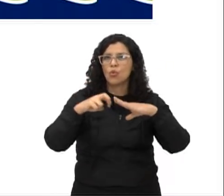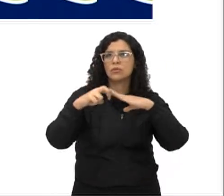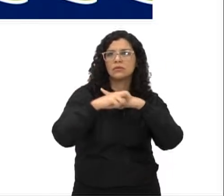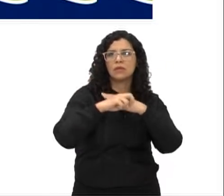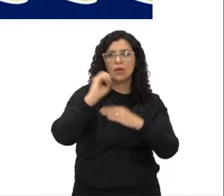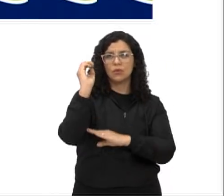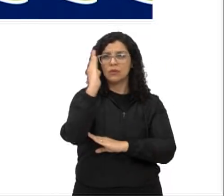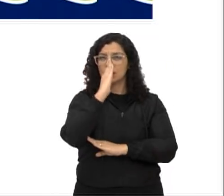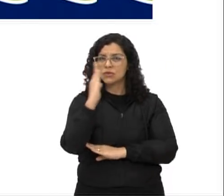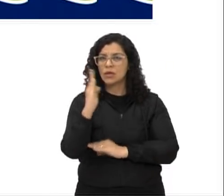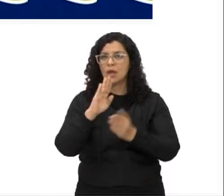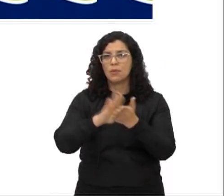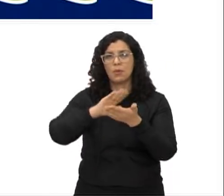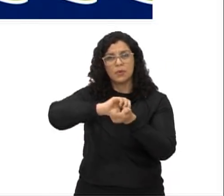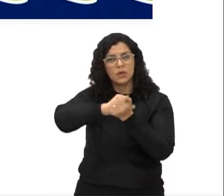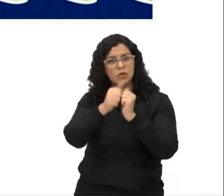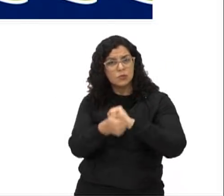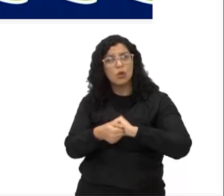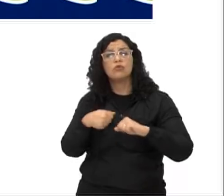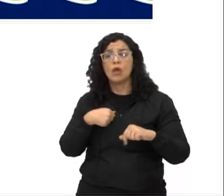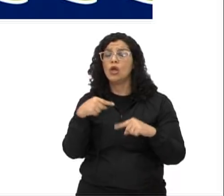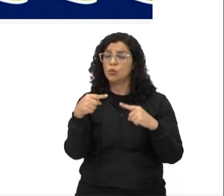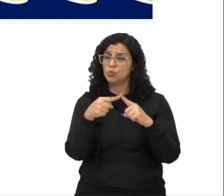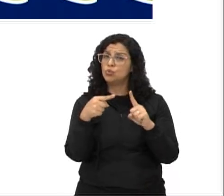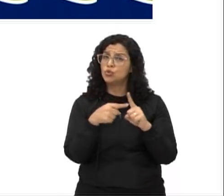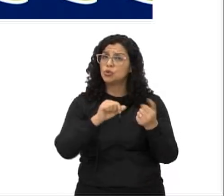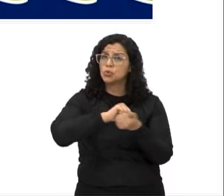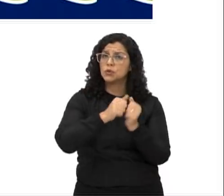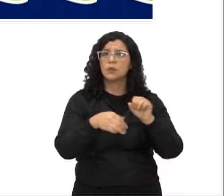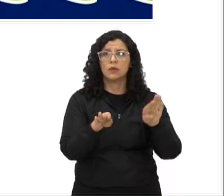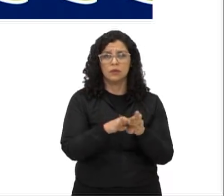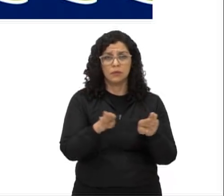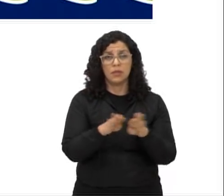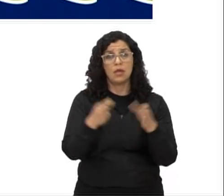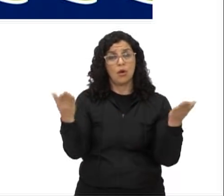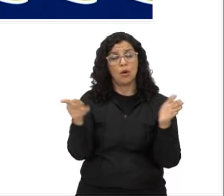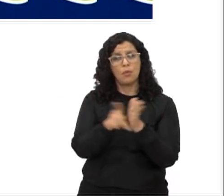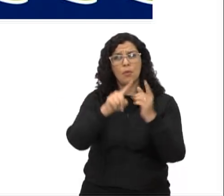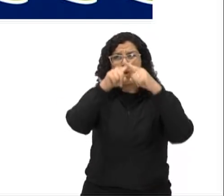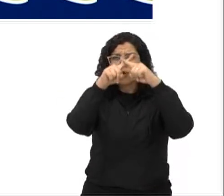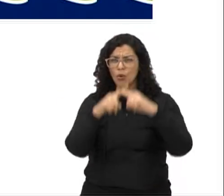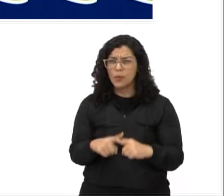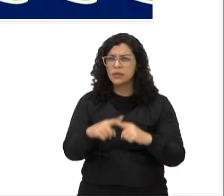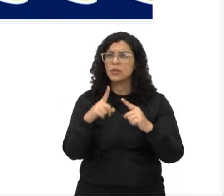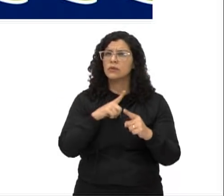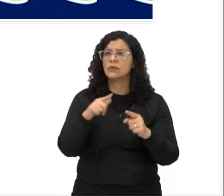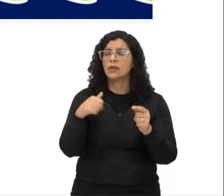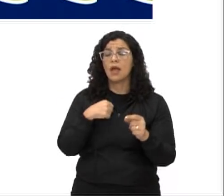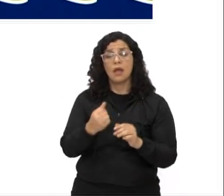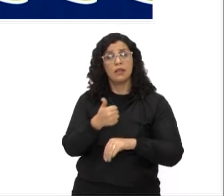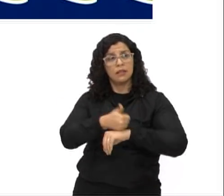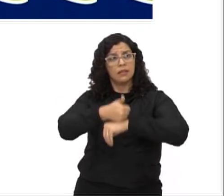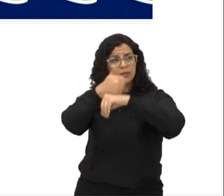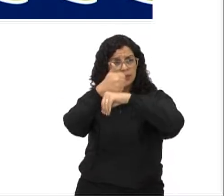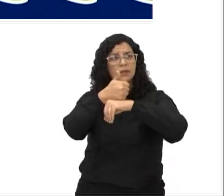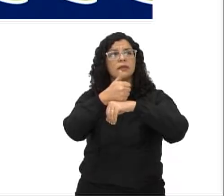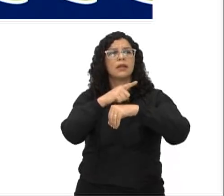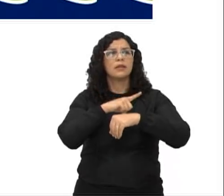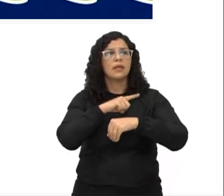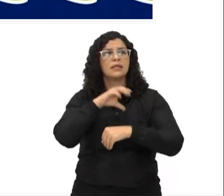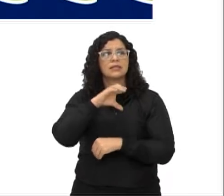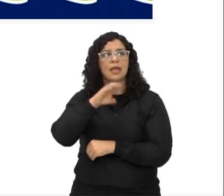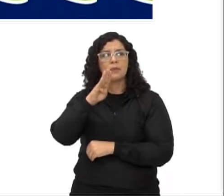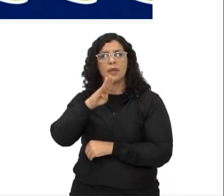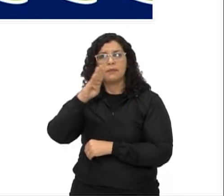como modalidade esportiva. Atualmente, o boliche brasileiro, seus eventos e competições são comandados